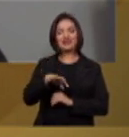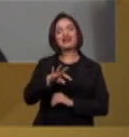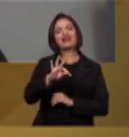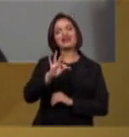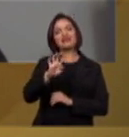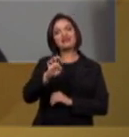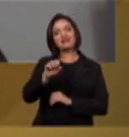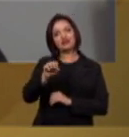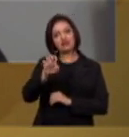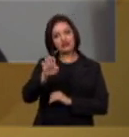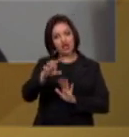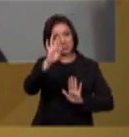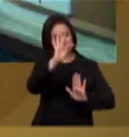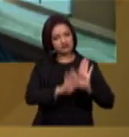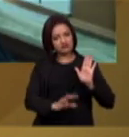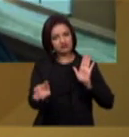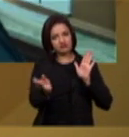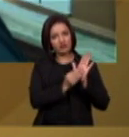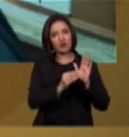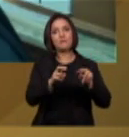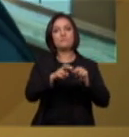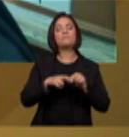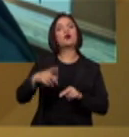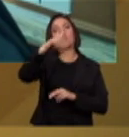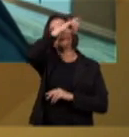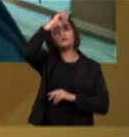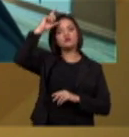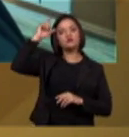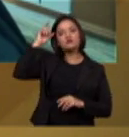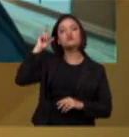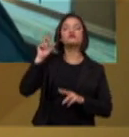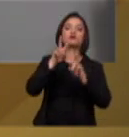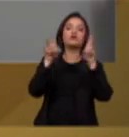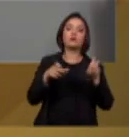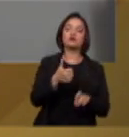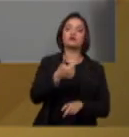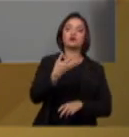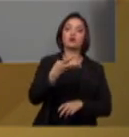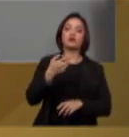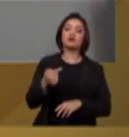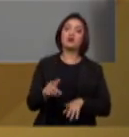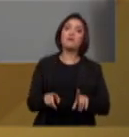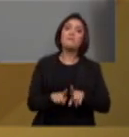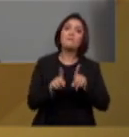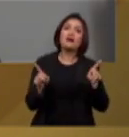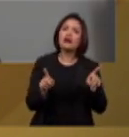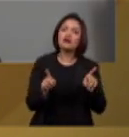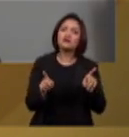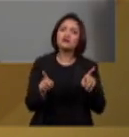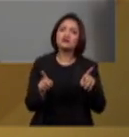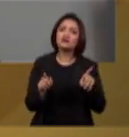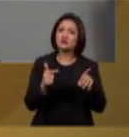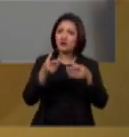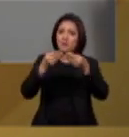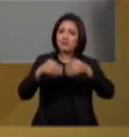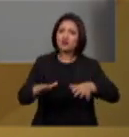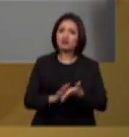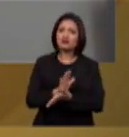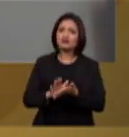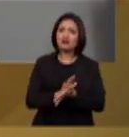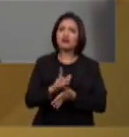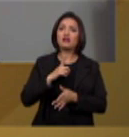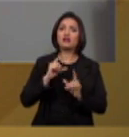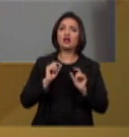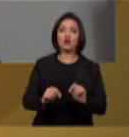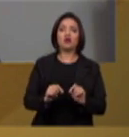pelo ministro Ricardo Lewandowski no tema 147. Sem prejuízo, nós temos o enunciado